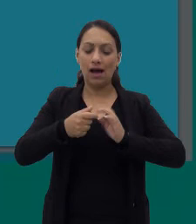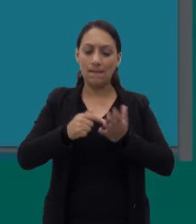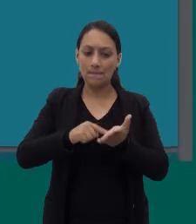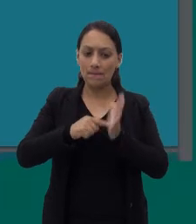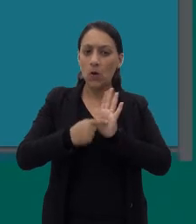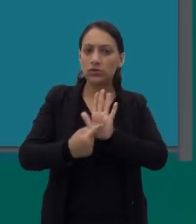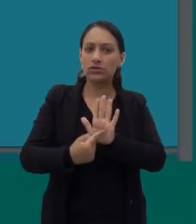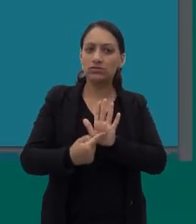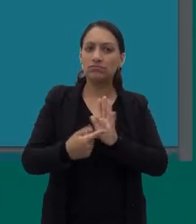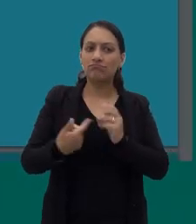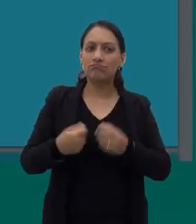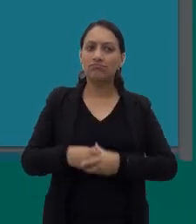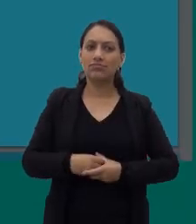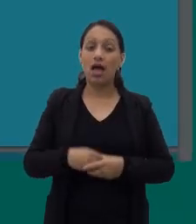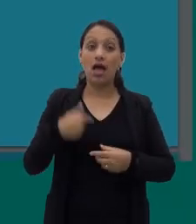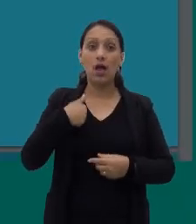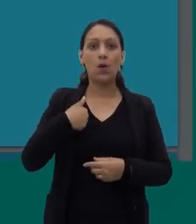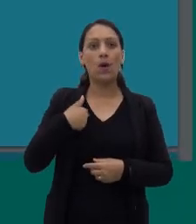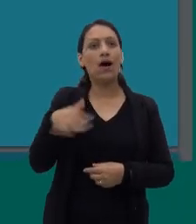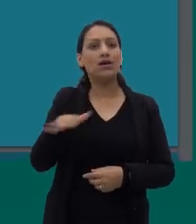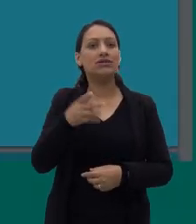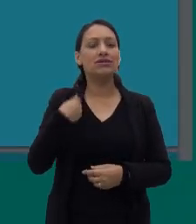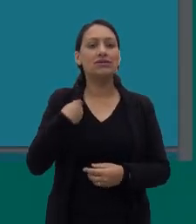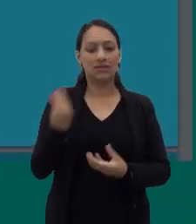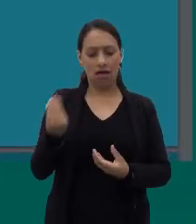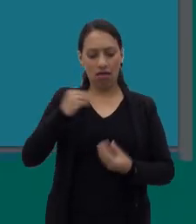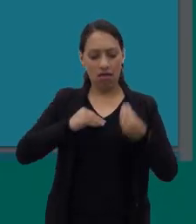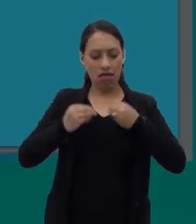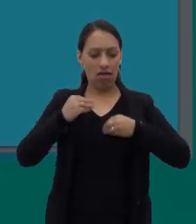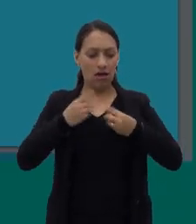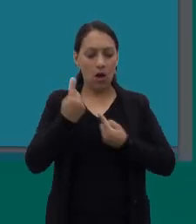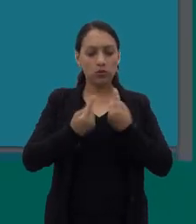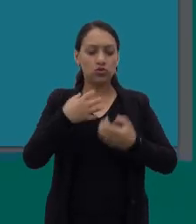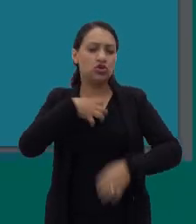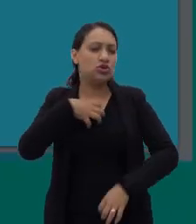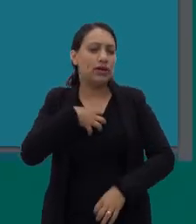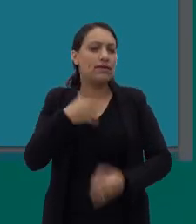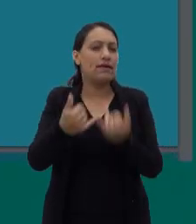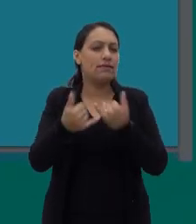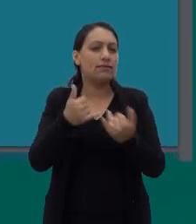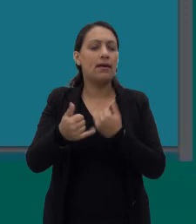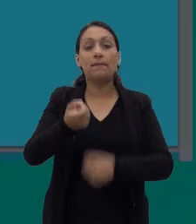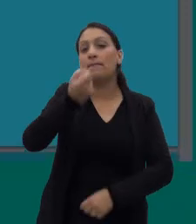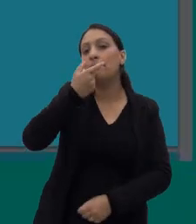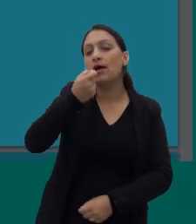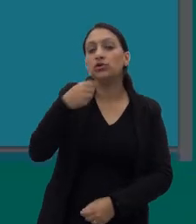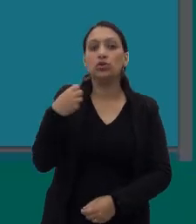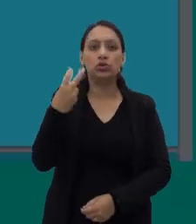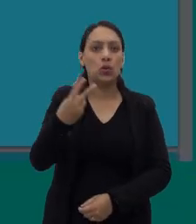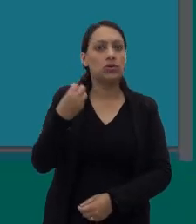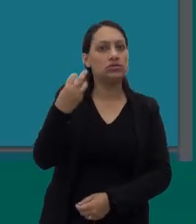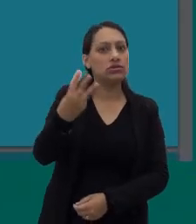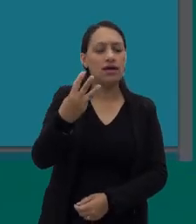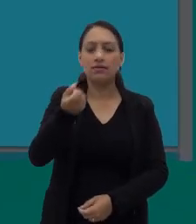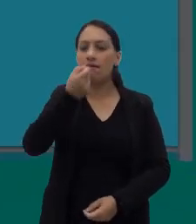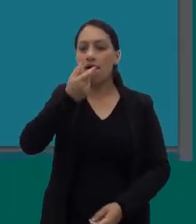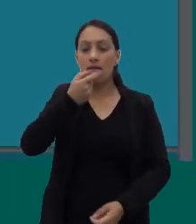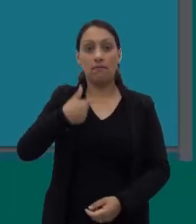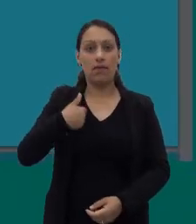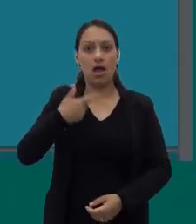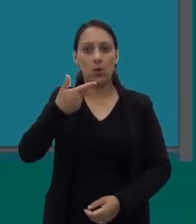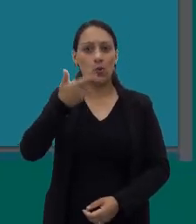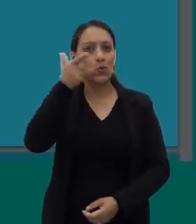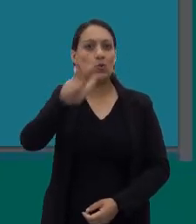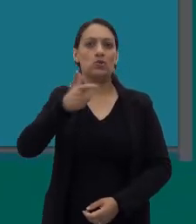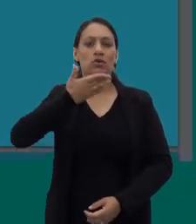eu acabo preenchendo de alguma forma. Seja na medicação, então eu tomo 2, 3 remédios para ficar mais calmo.